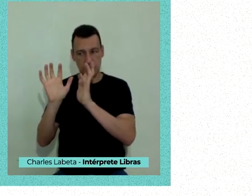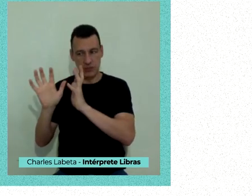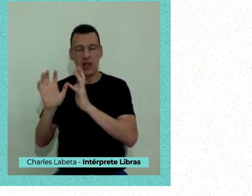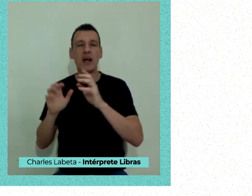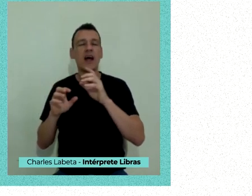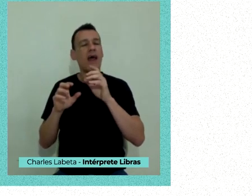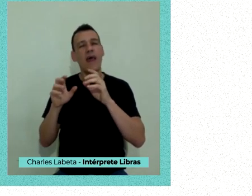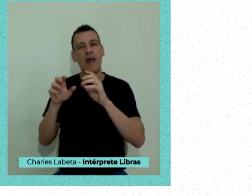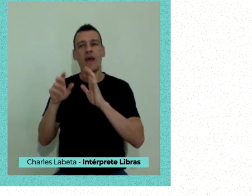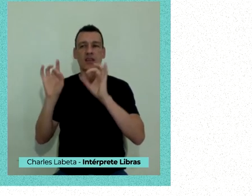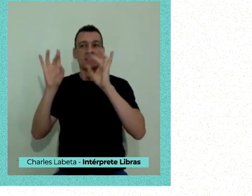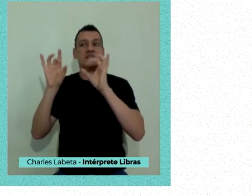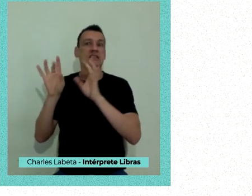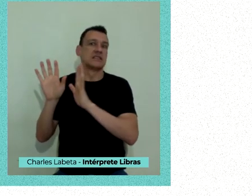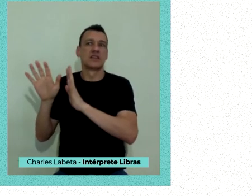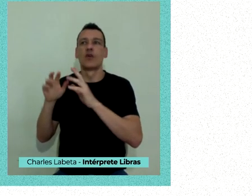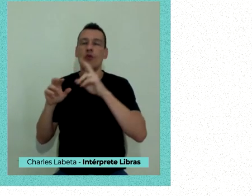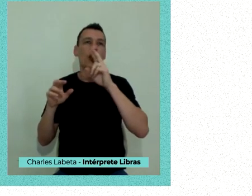processos.